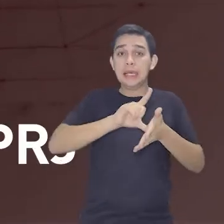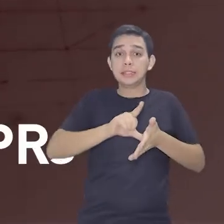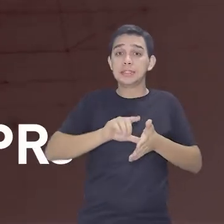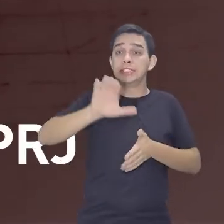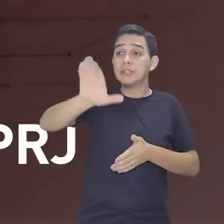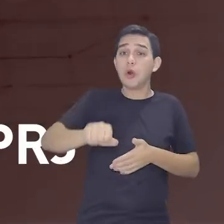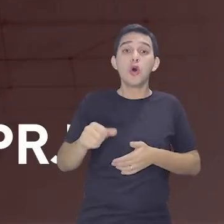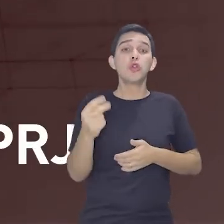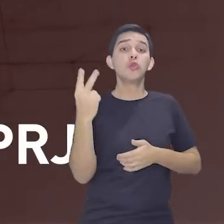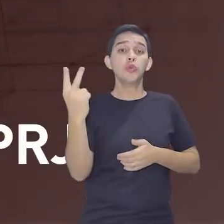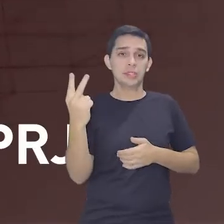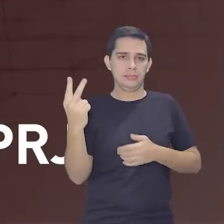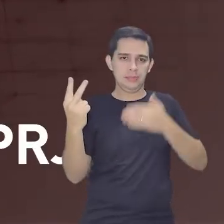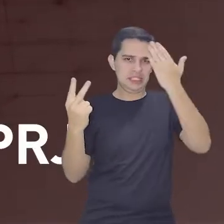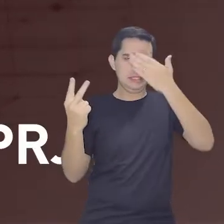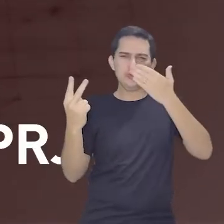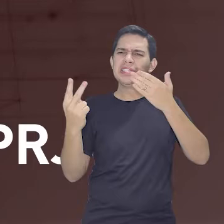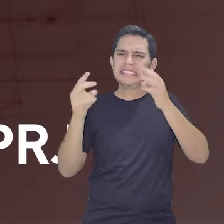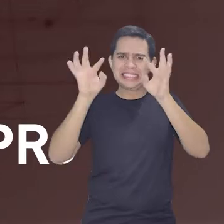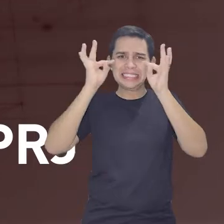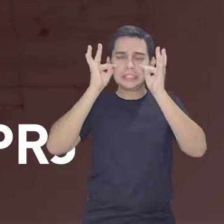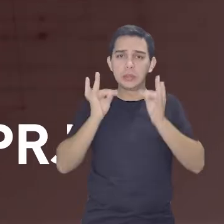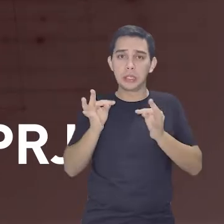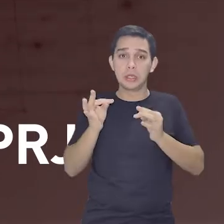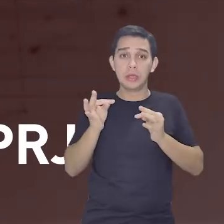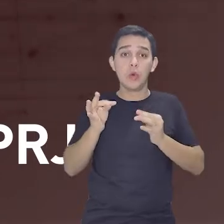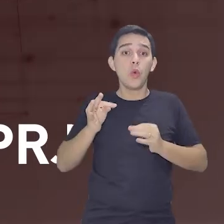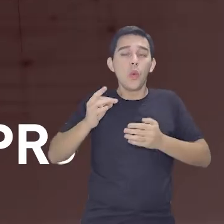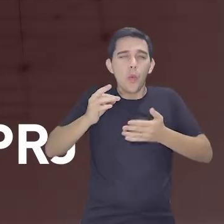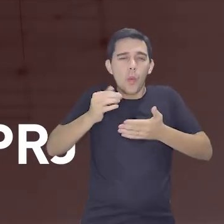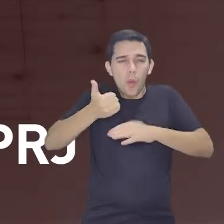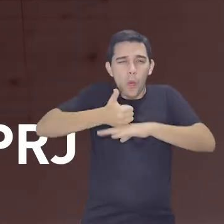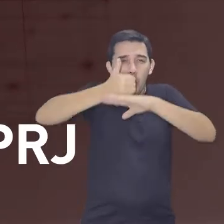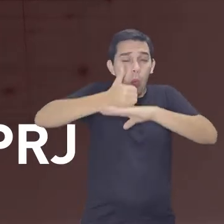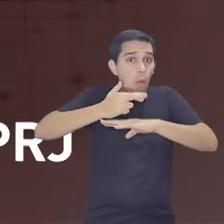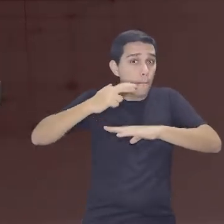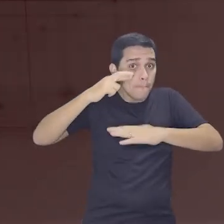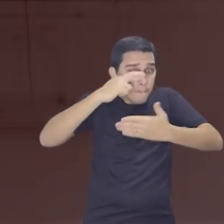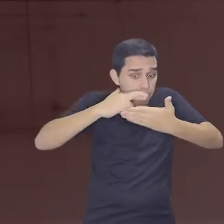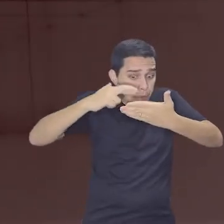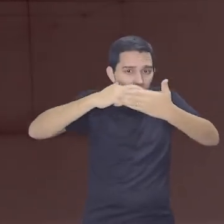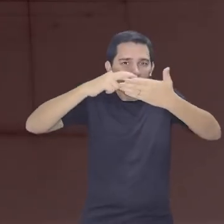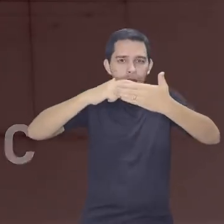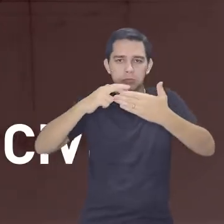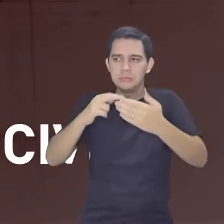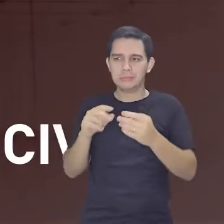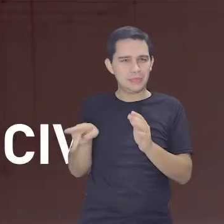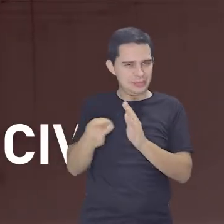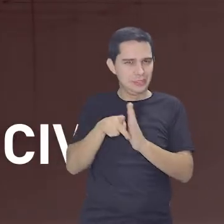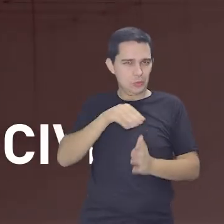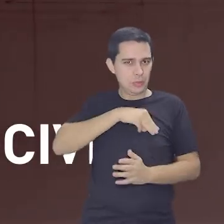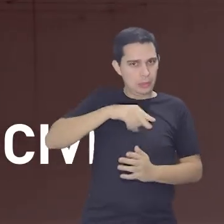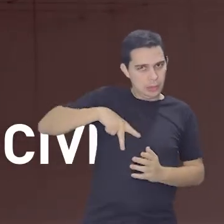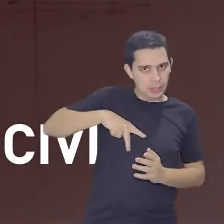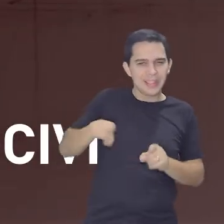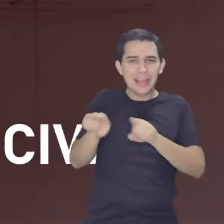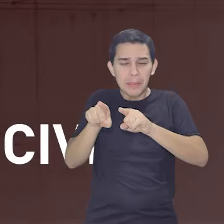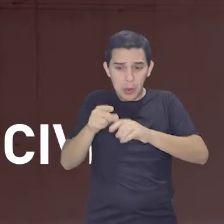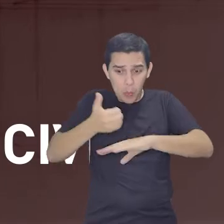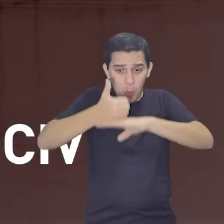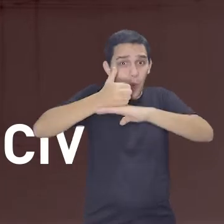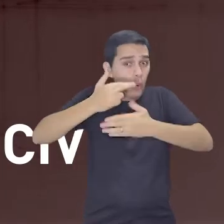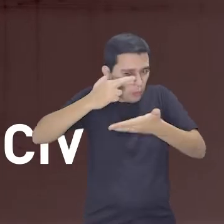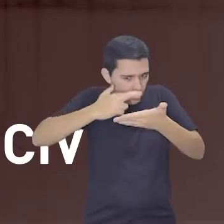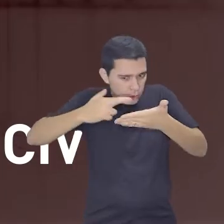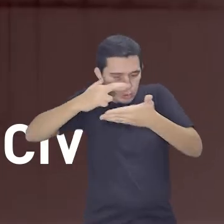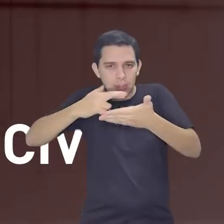duas testemunhas, né? Um perito legista do próprio Ministério Público, né? Do nosso GAT, e também o perito criminal da Polícia